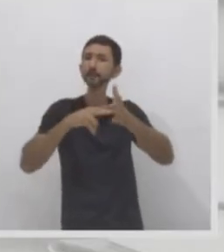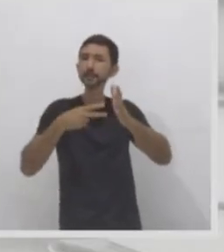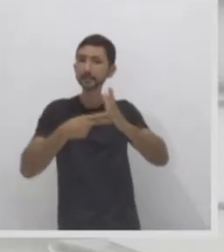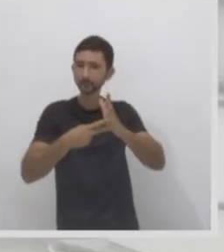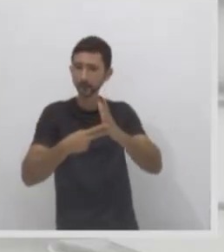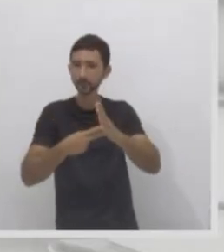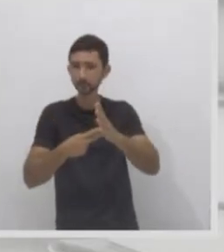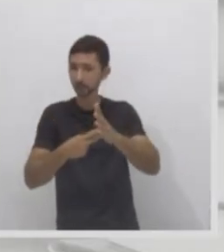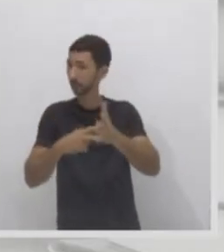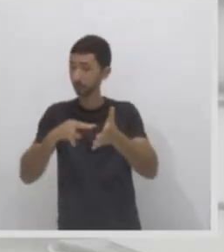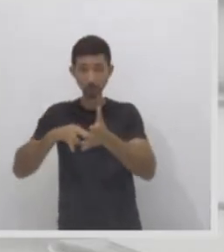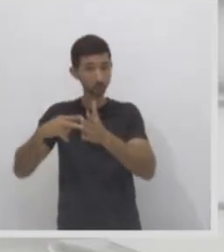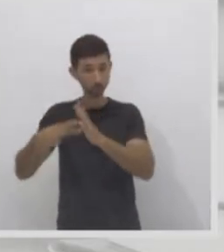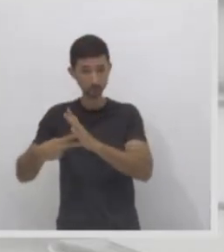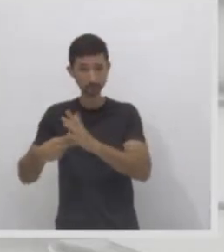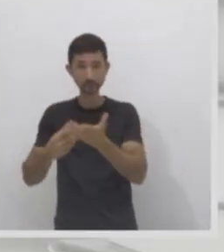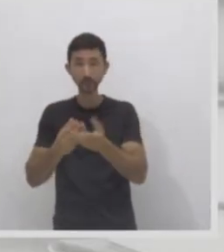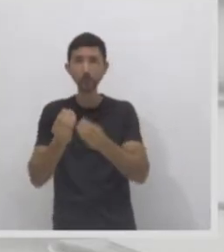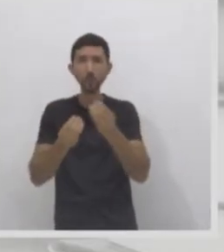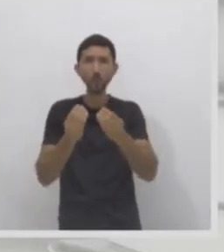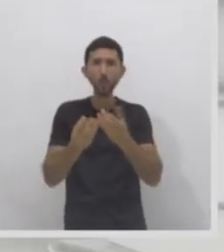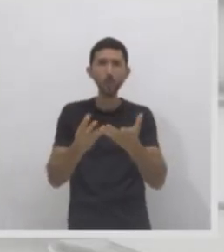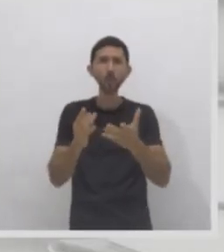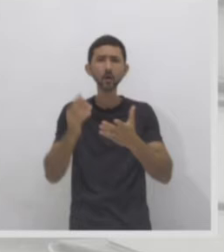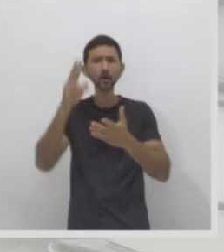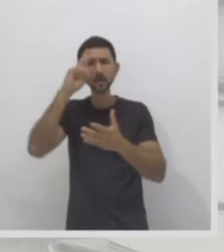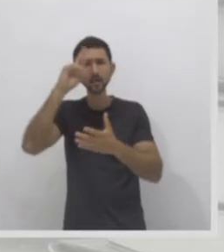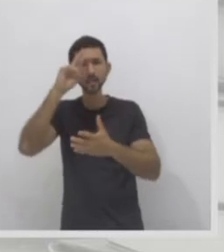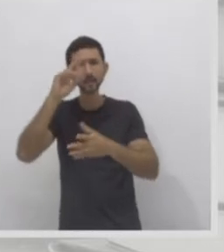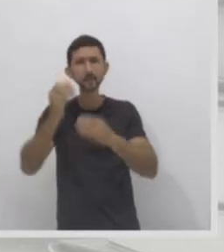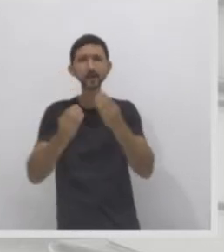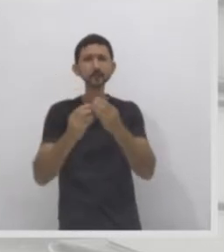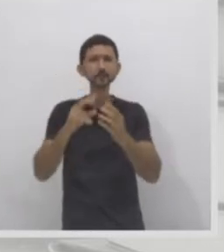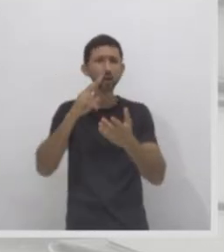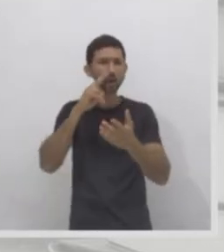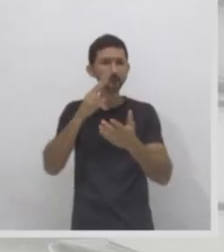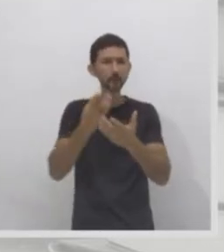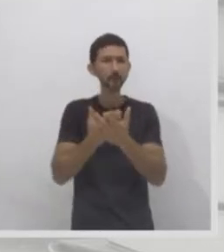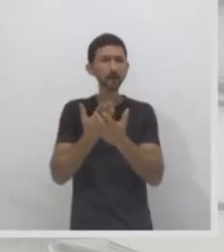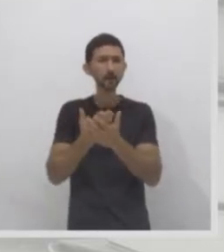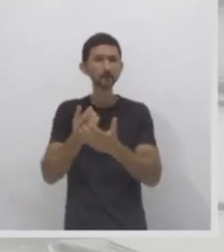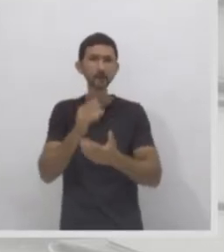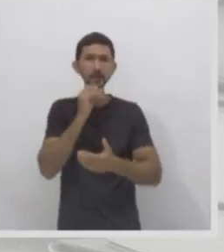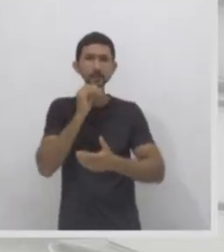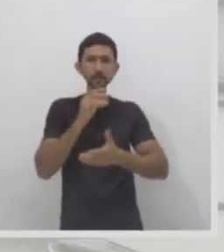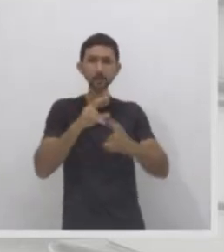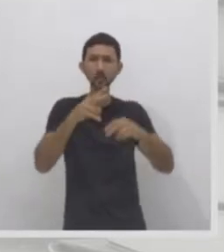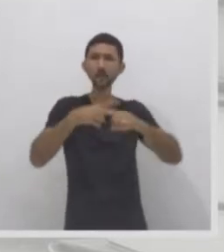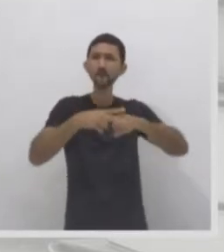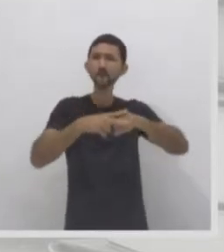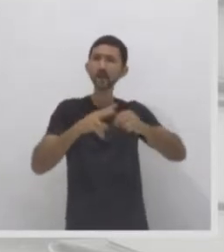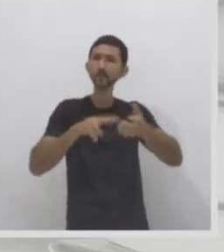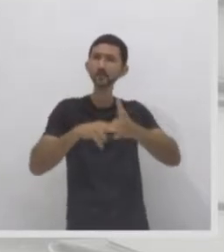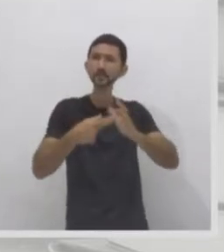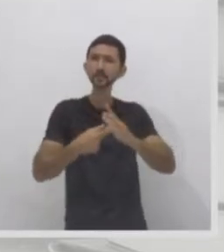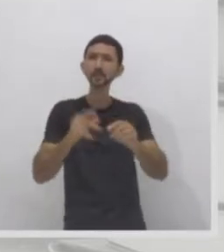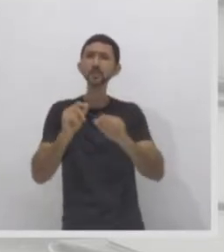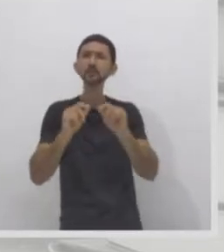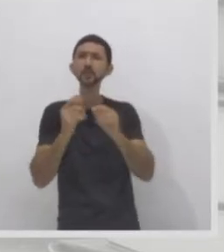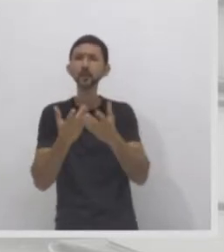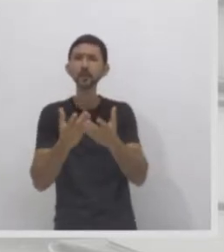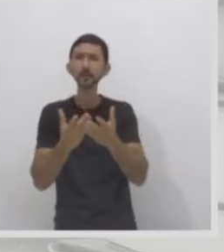não significativos. Como você deve lembrar, se você assistiu, os verbos significativos são aqueles